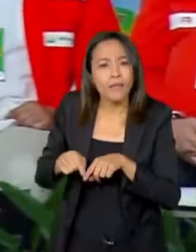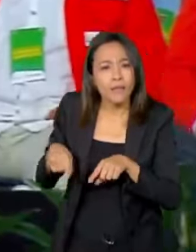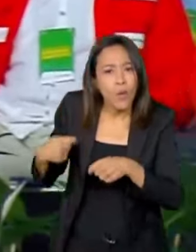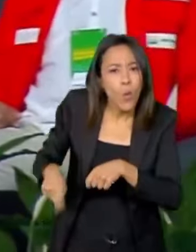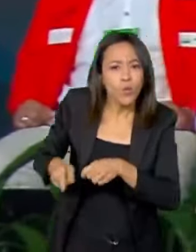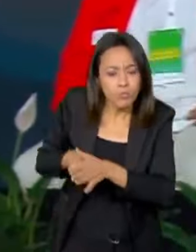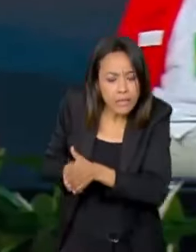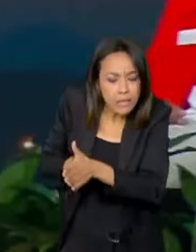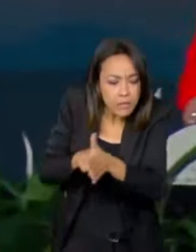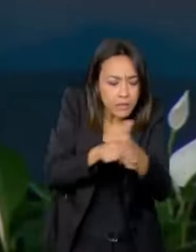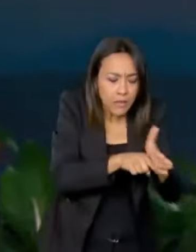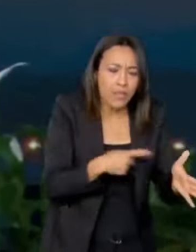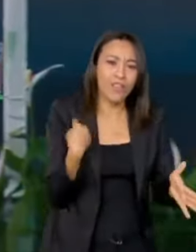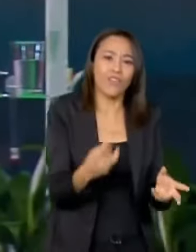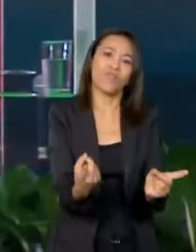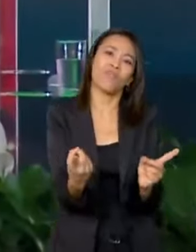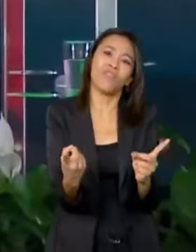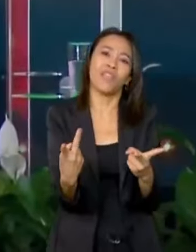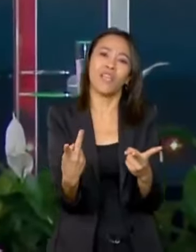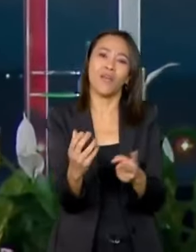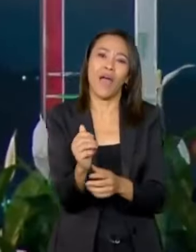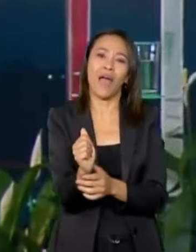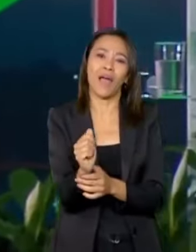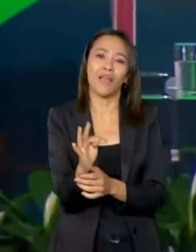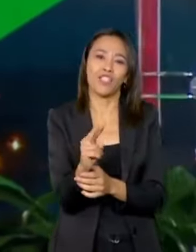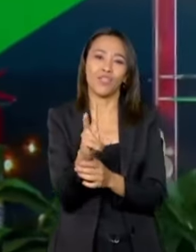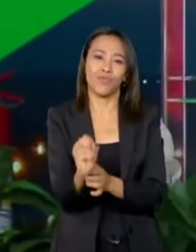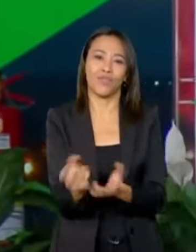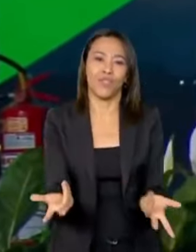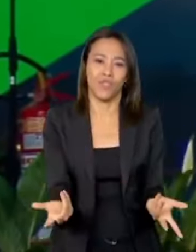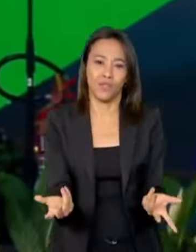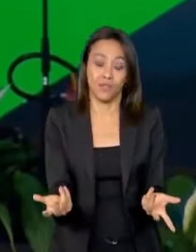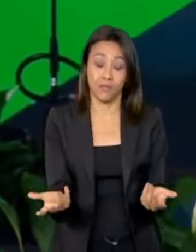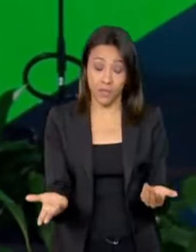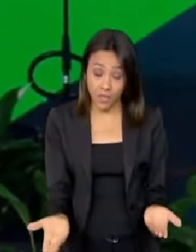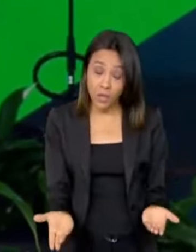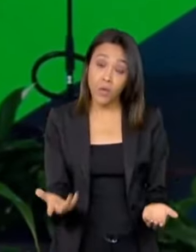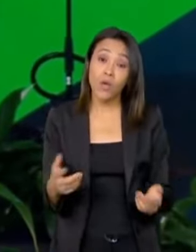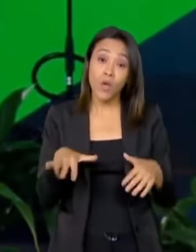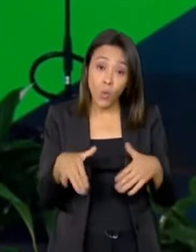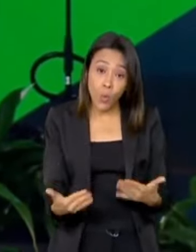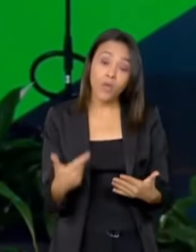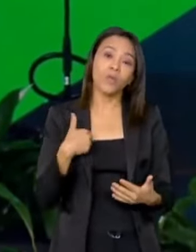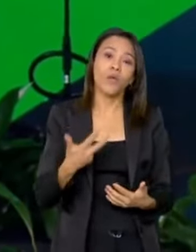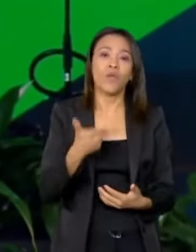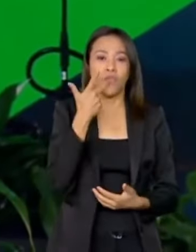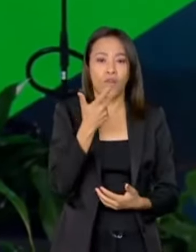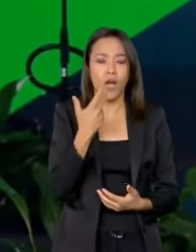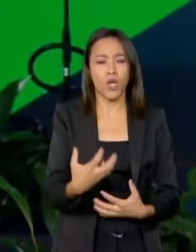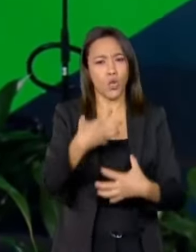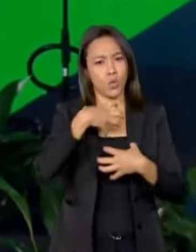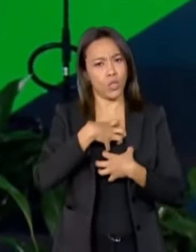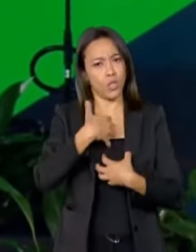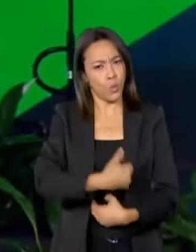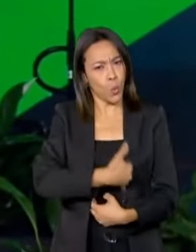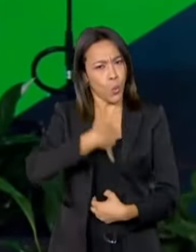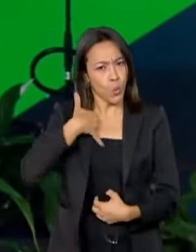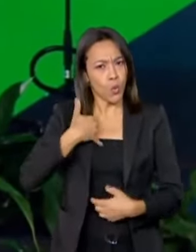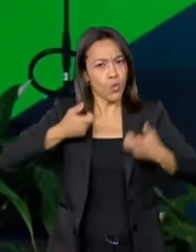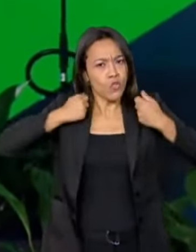precisando, nós estamos vendendo ativo. Então, quando eu disse que eu estou orgulhoso de estar com essa camisa